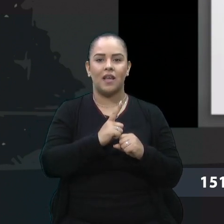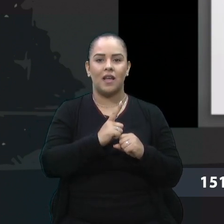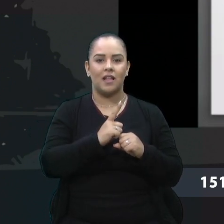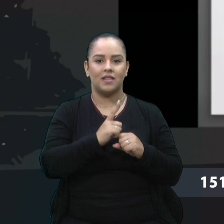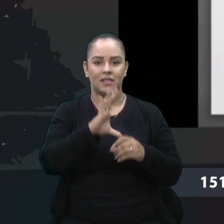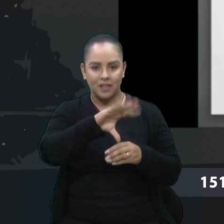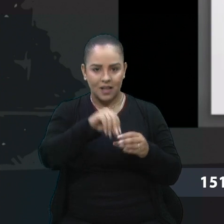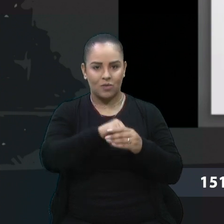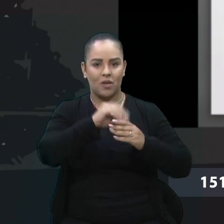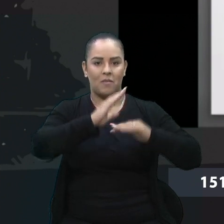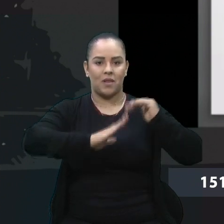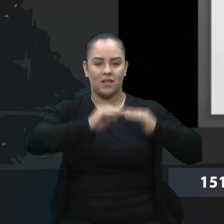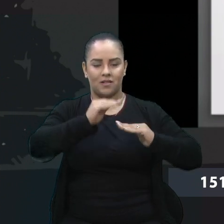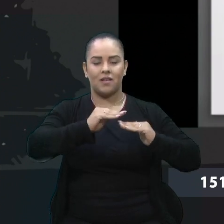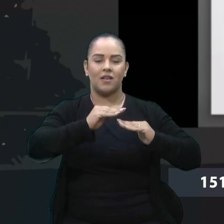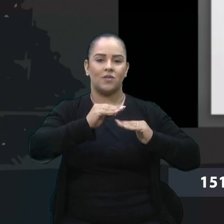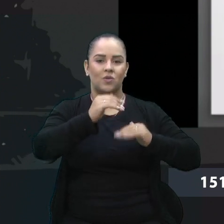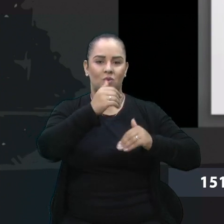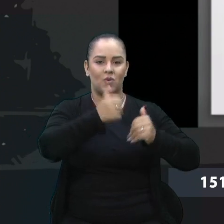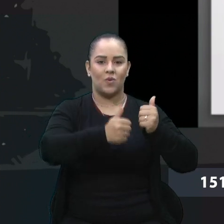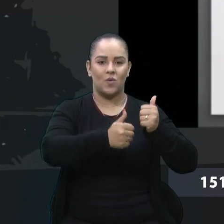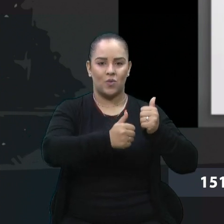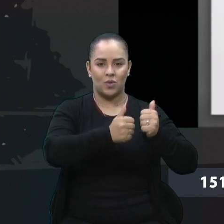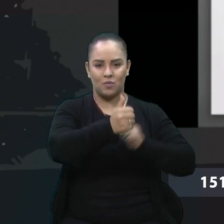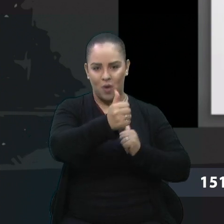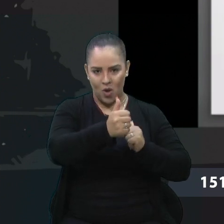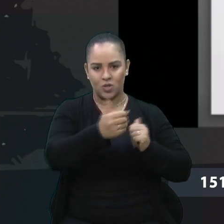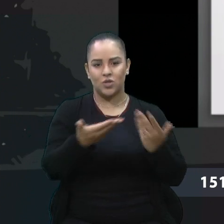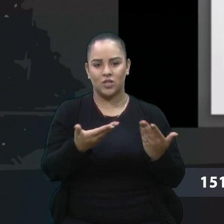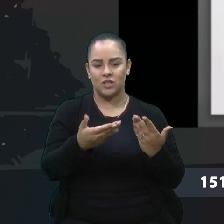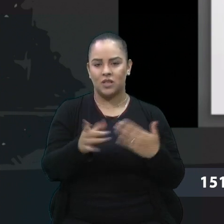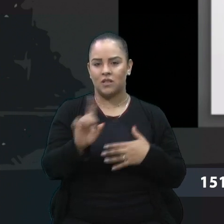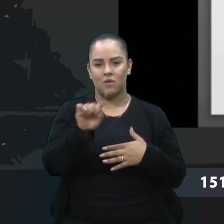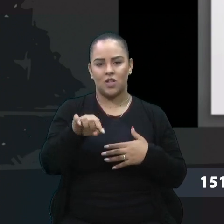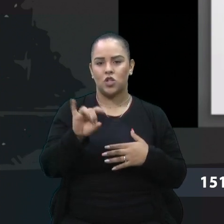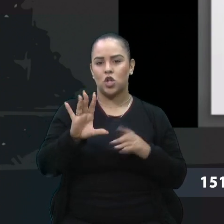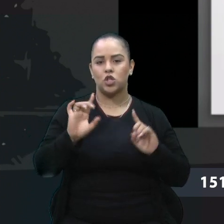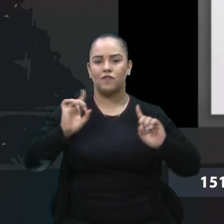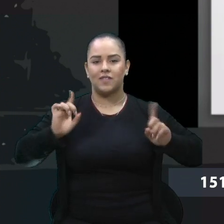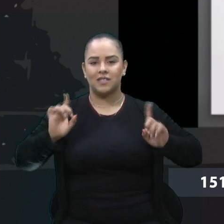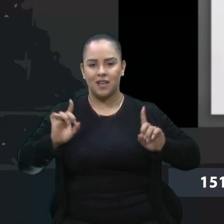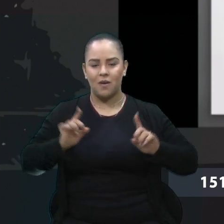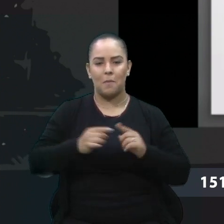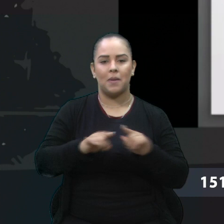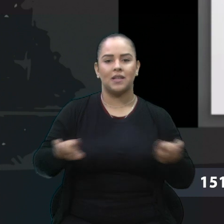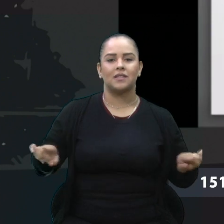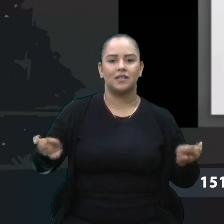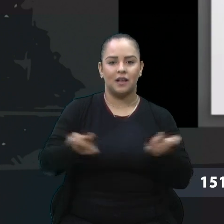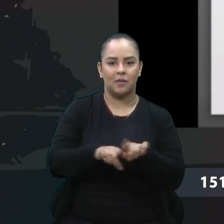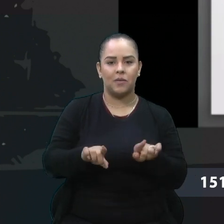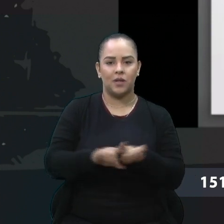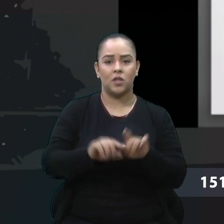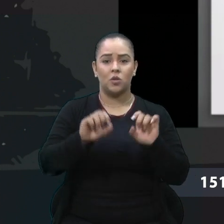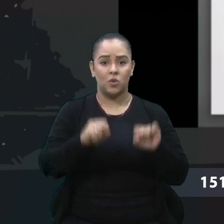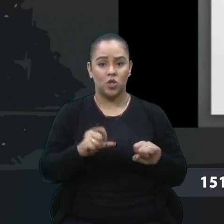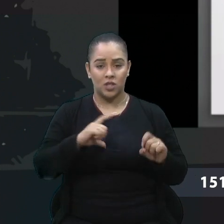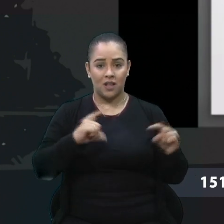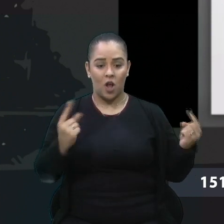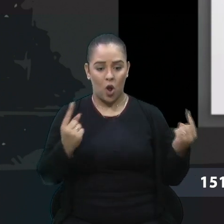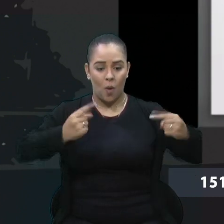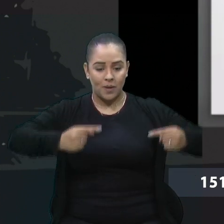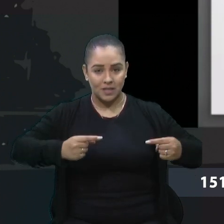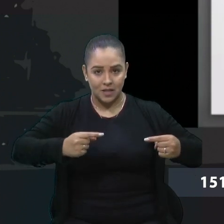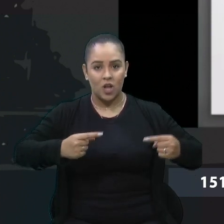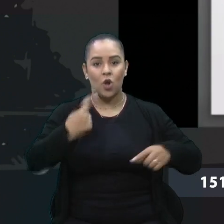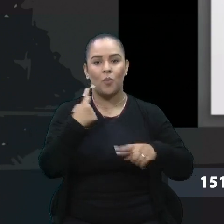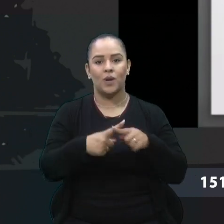esportiva. E não só como recreativa, mas também na possibilidade de disputa de jogos, porque essa loja